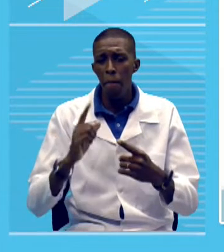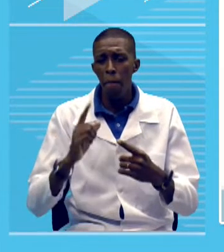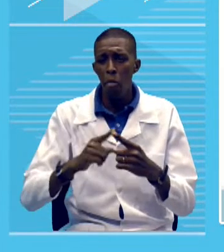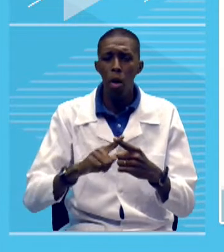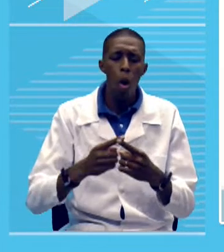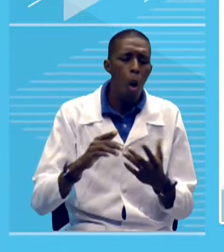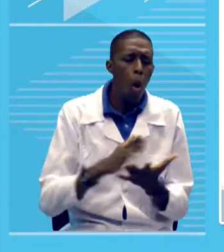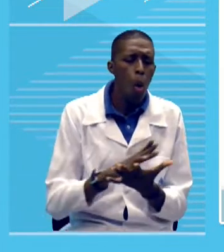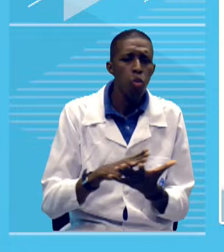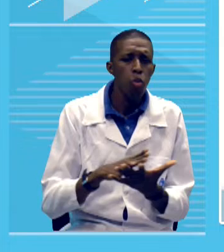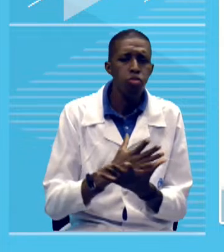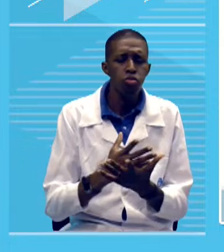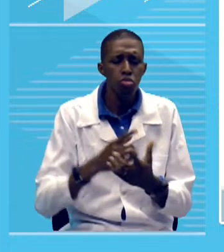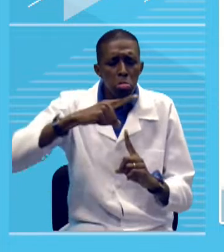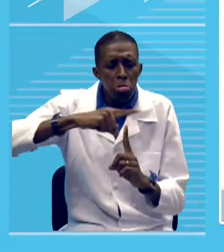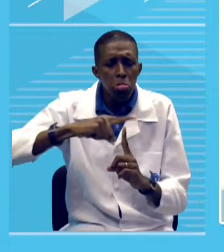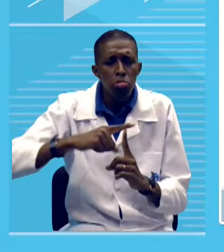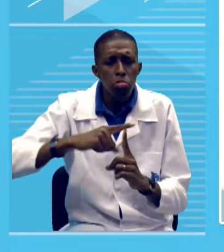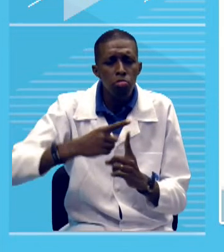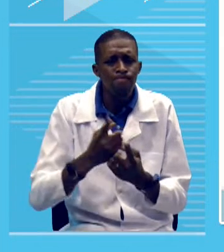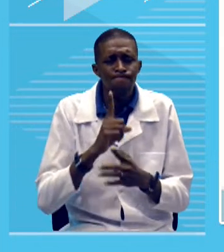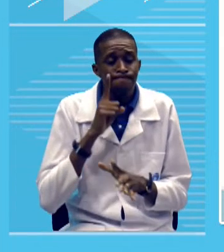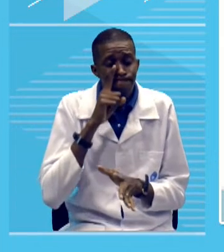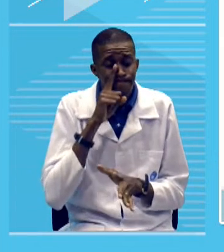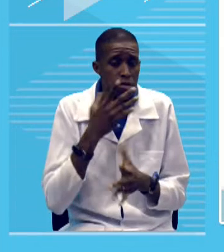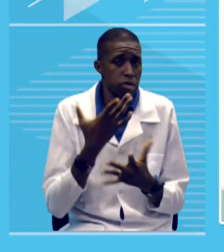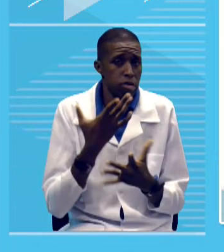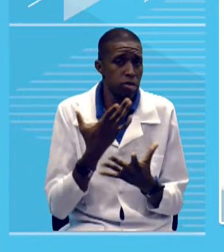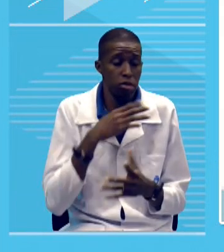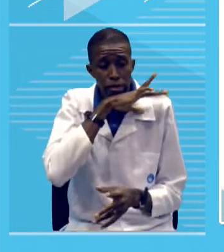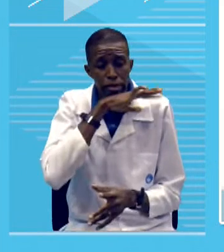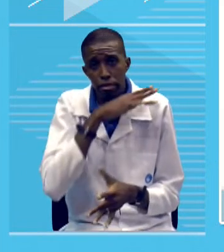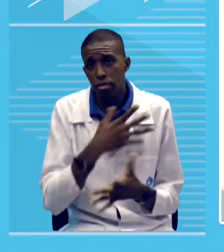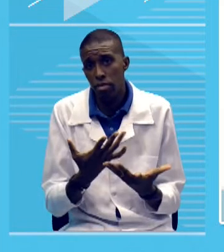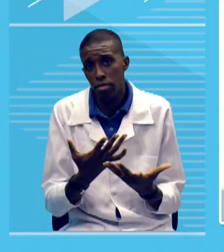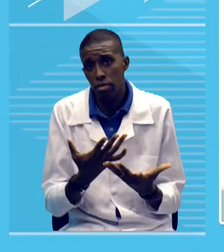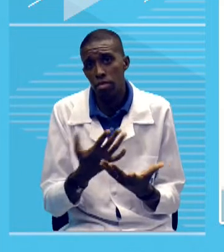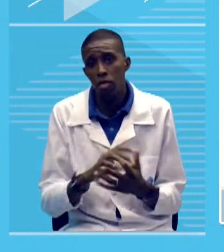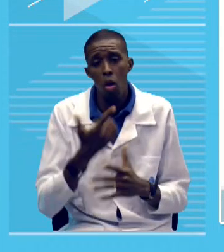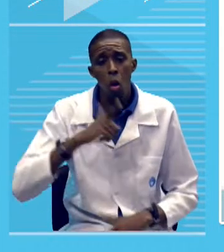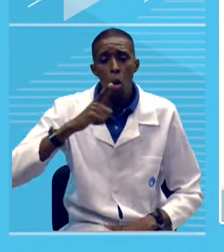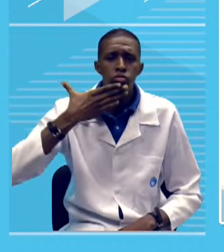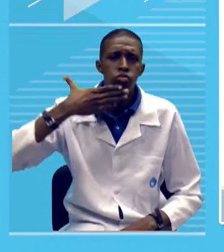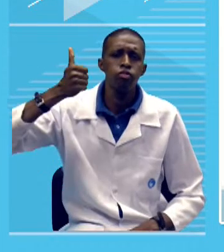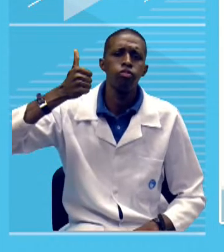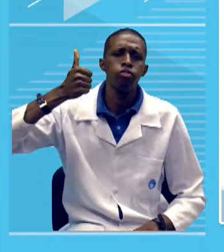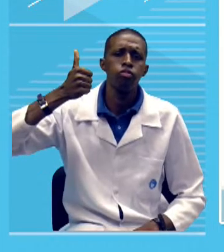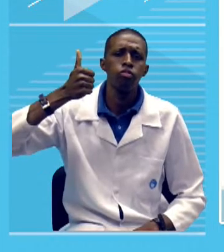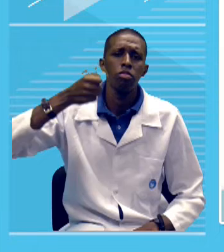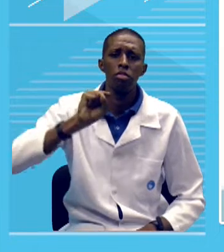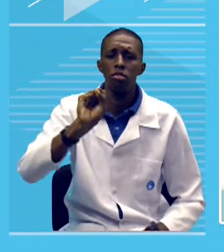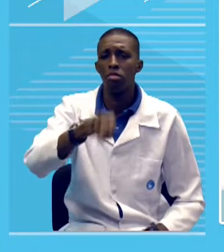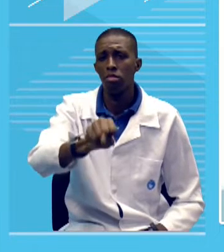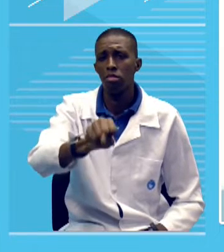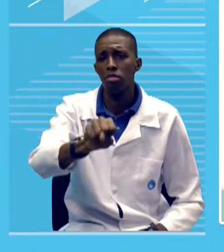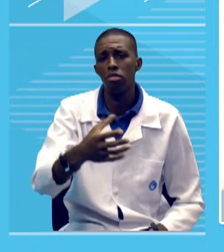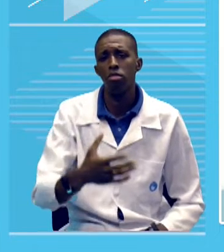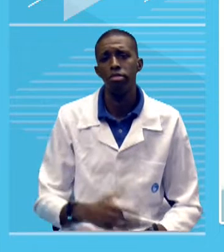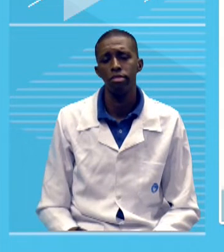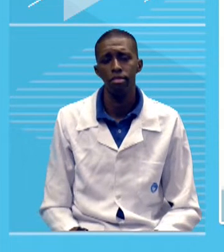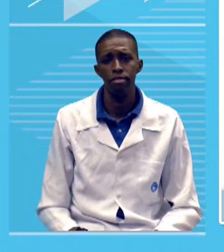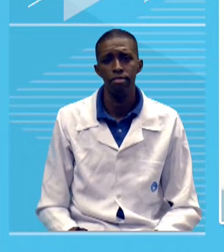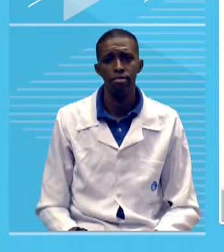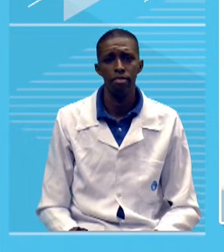compreender que tem fontes de energias renováveis o que se ele continuar insistindo ele não